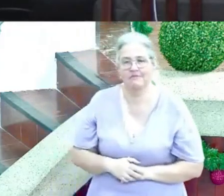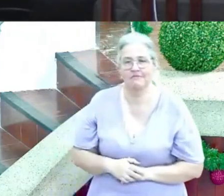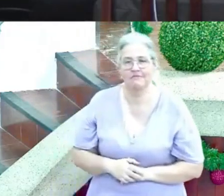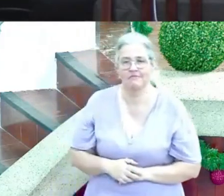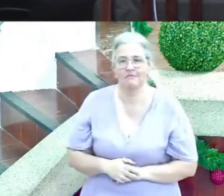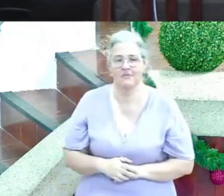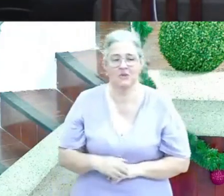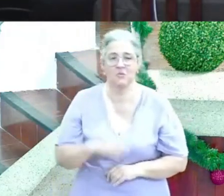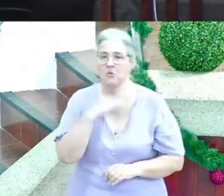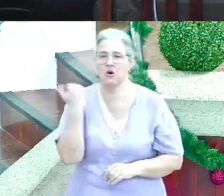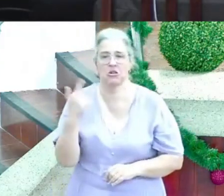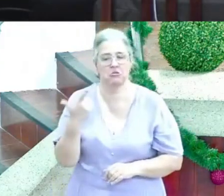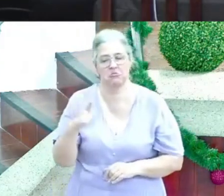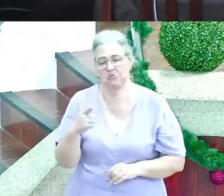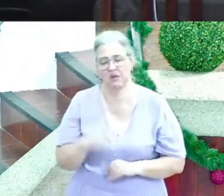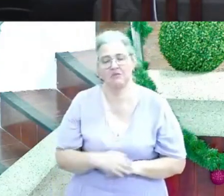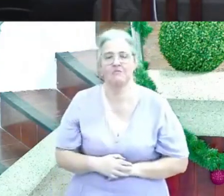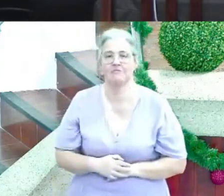mais a morte ou o luto.